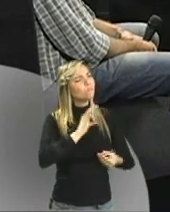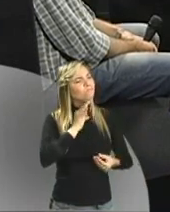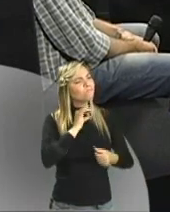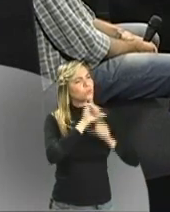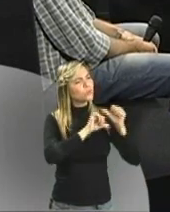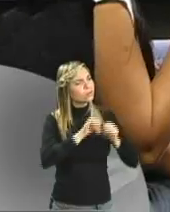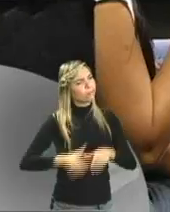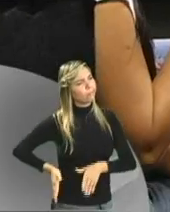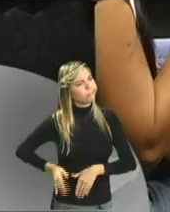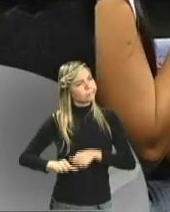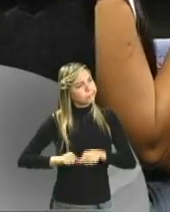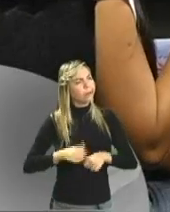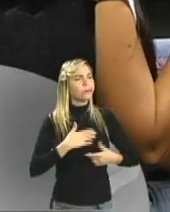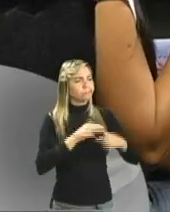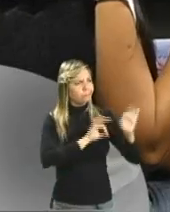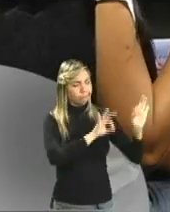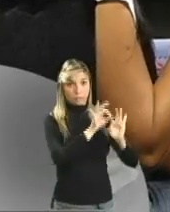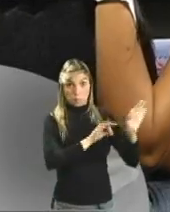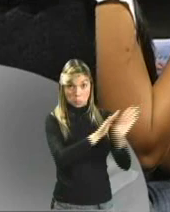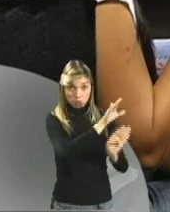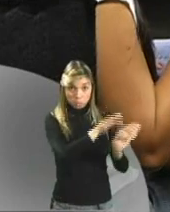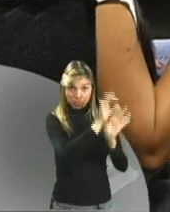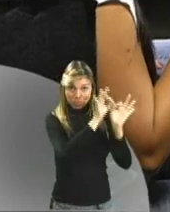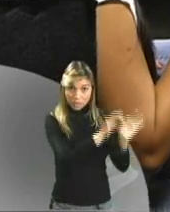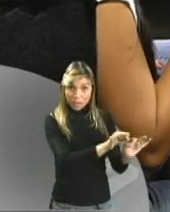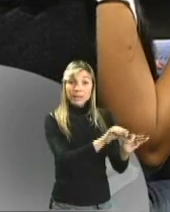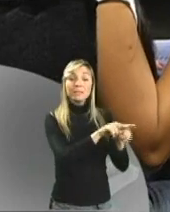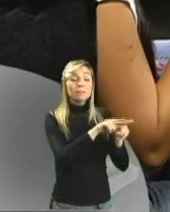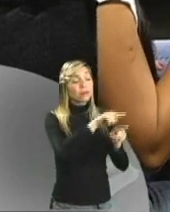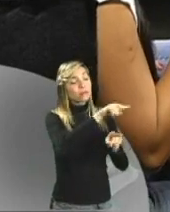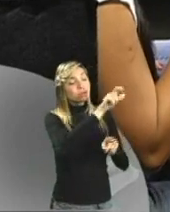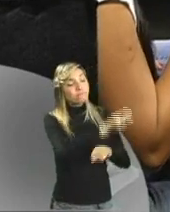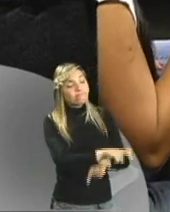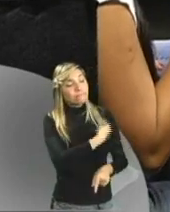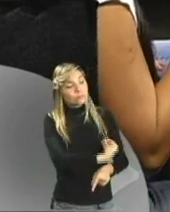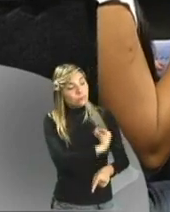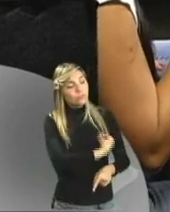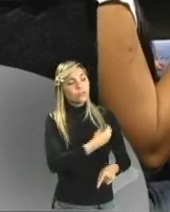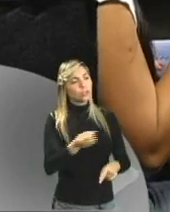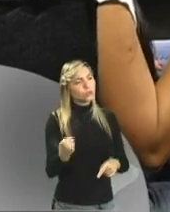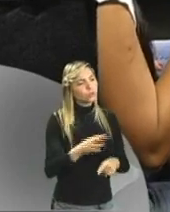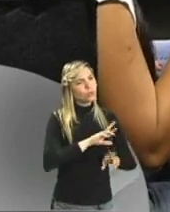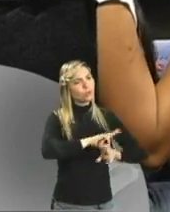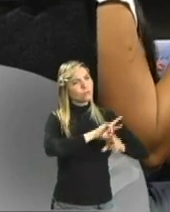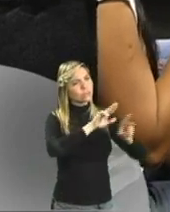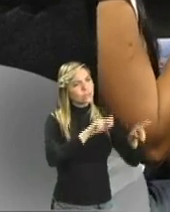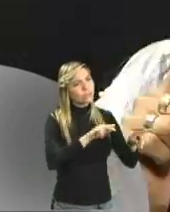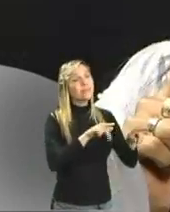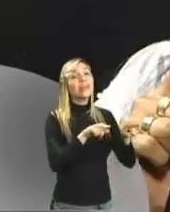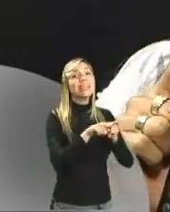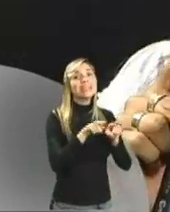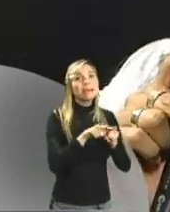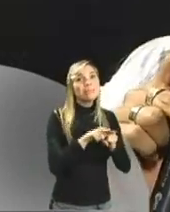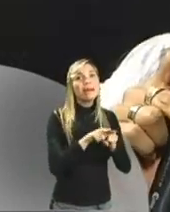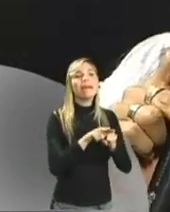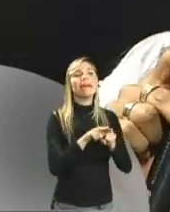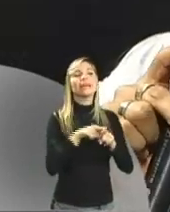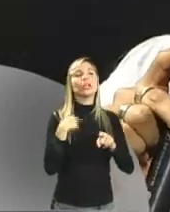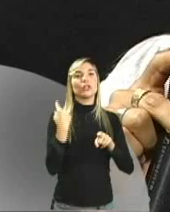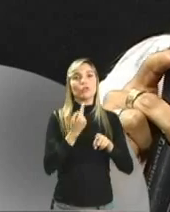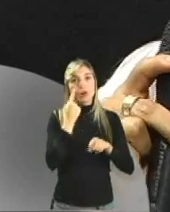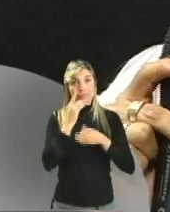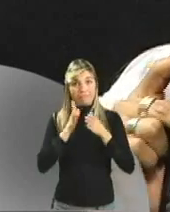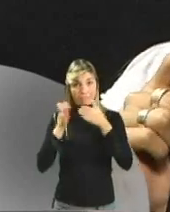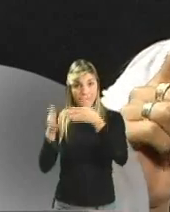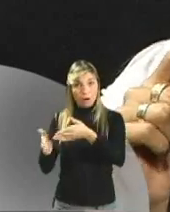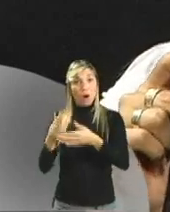dispositivo e orienta ele com relação aos hábitos de vida, esse tipo de coisa. E a gente faz a avaliação